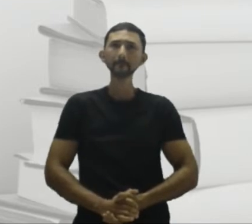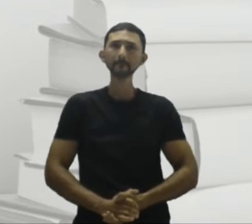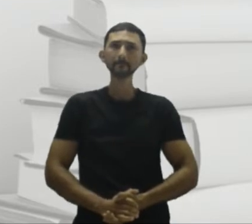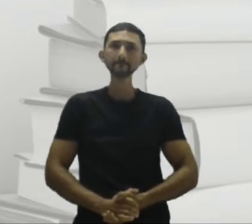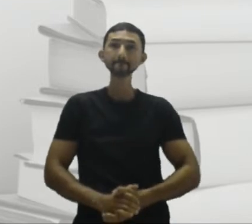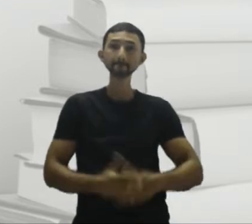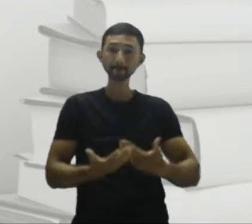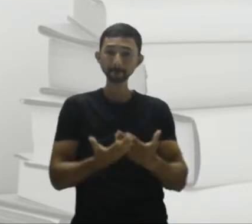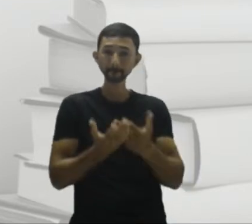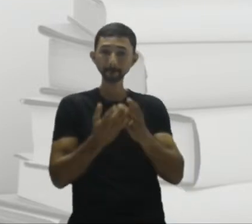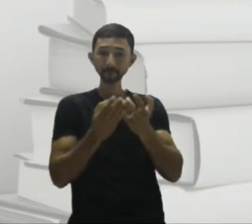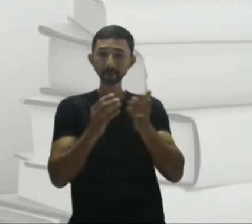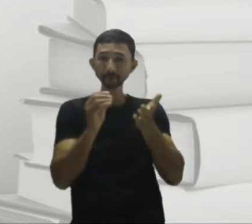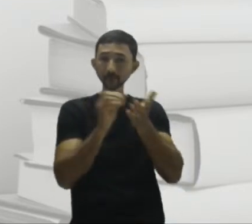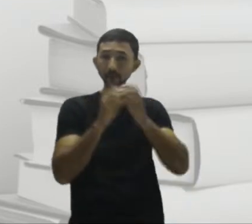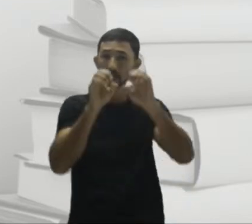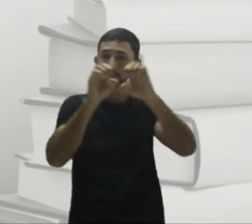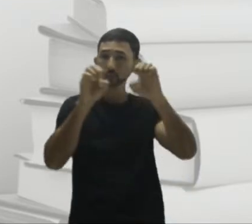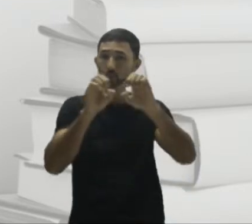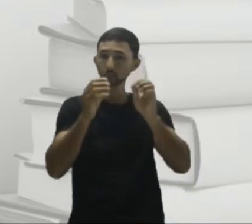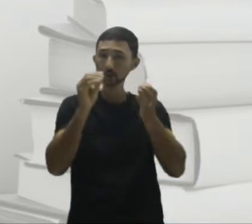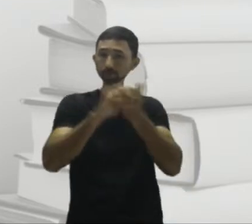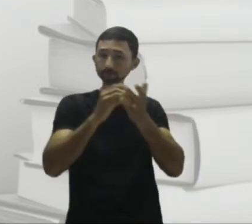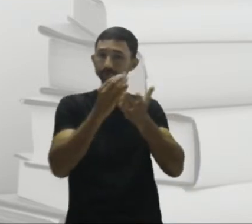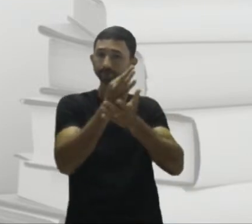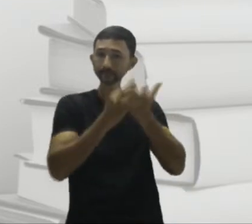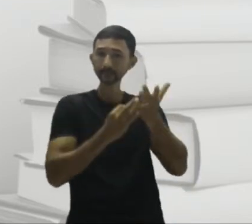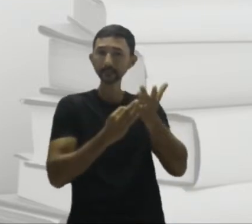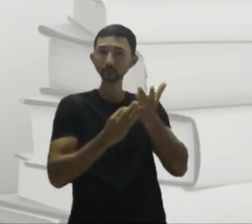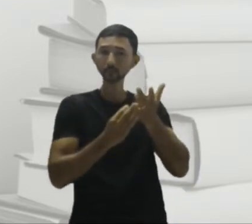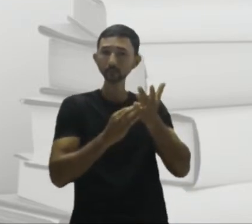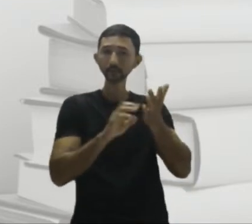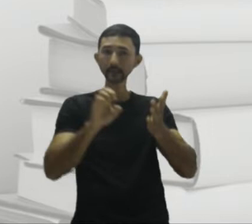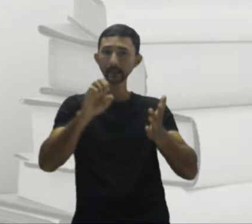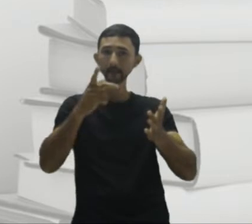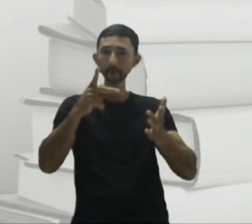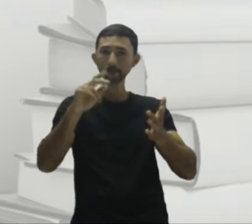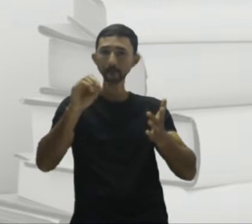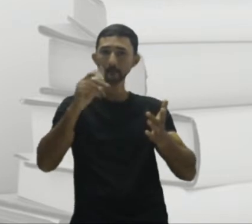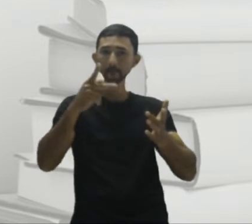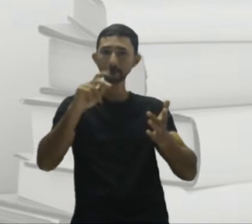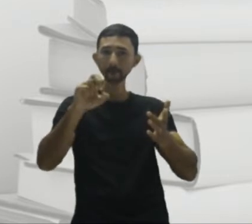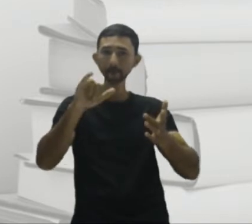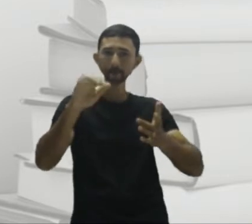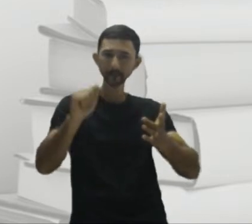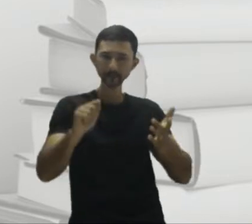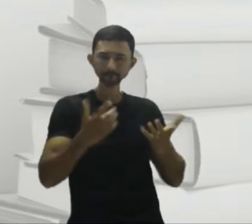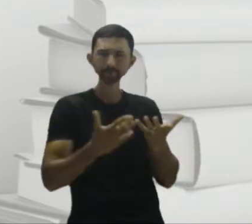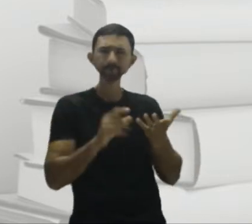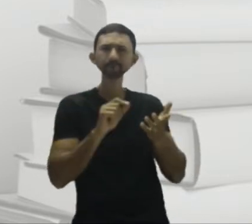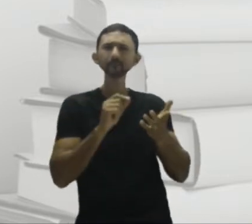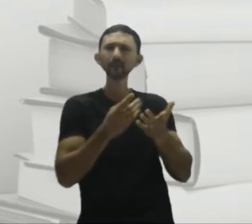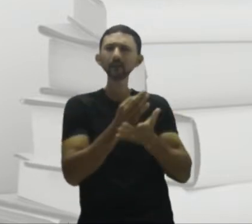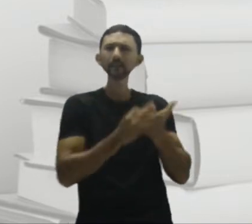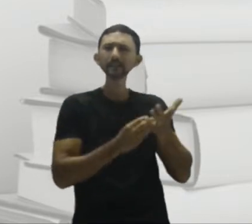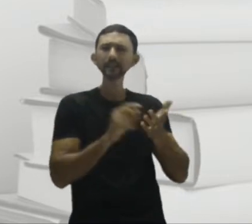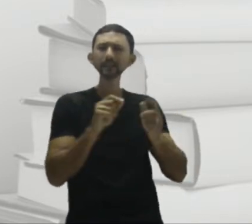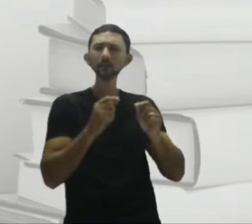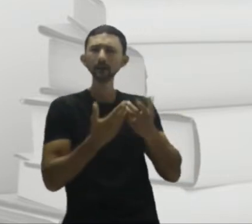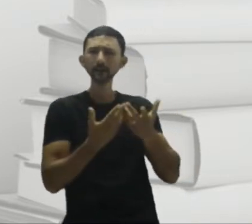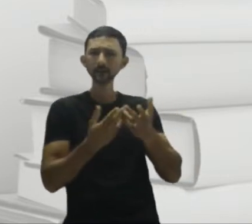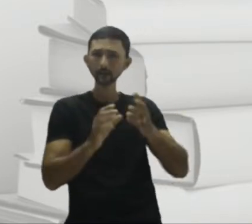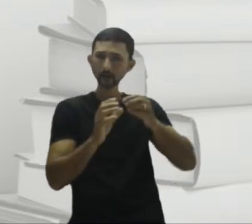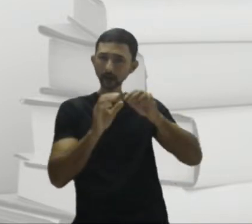Agora, falando especificamente da estrutura da epopeia. A epopeia, ela vai ter